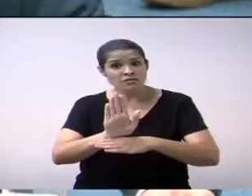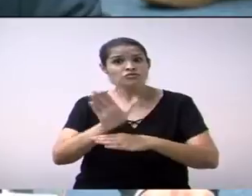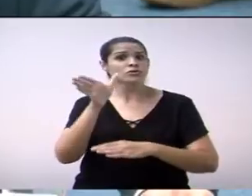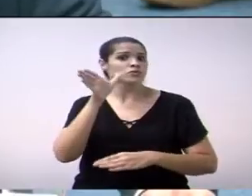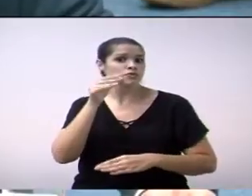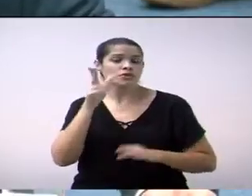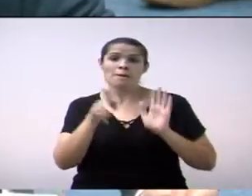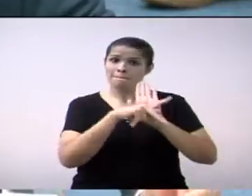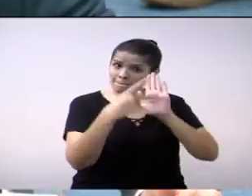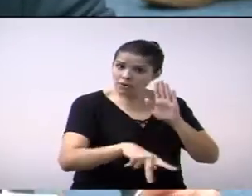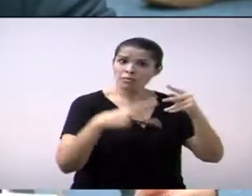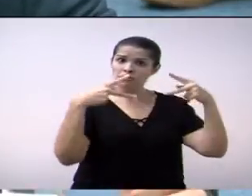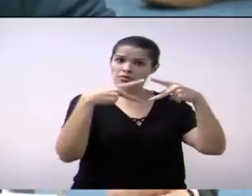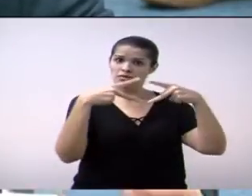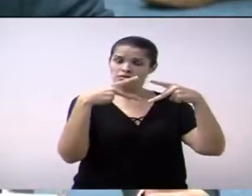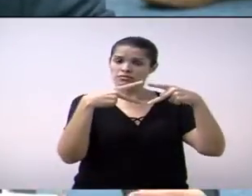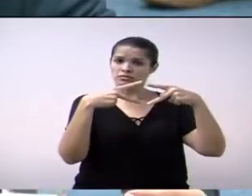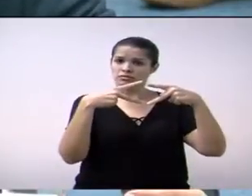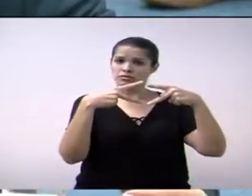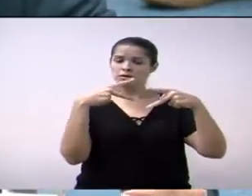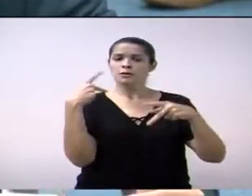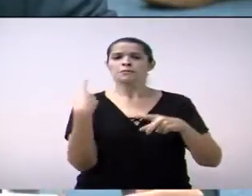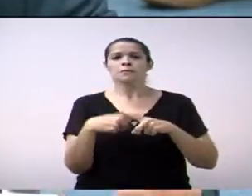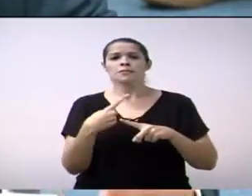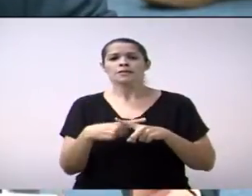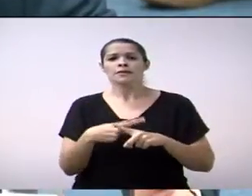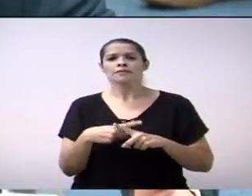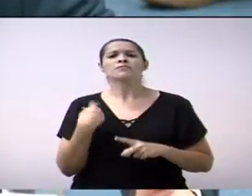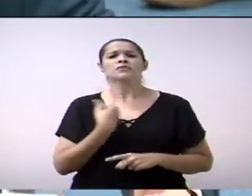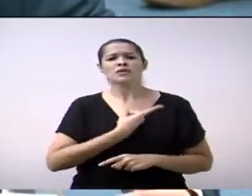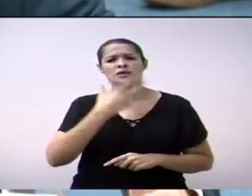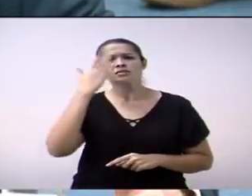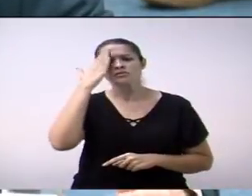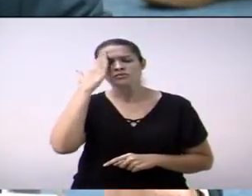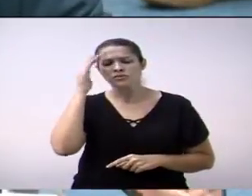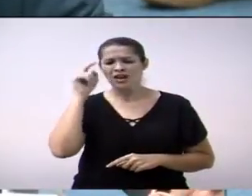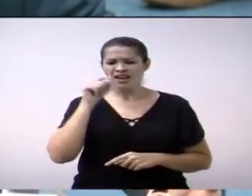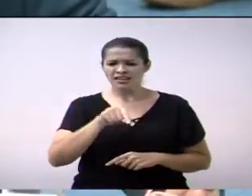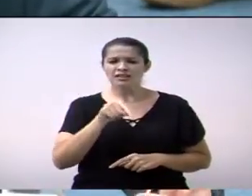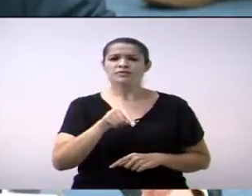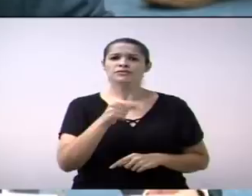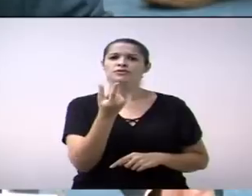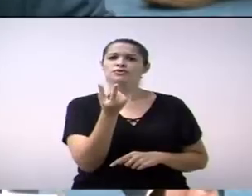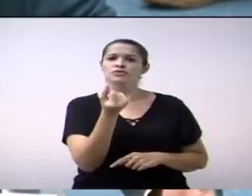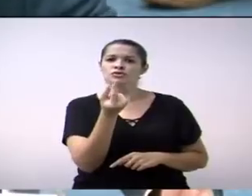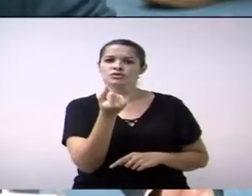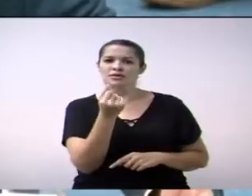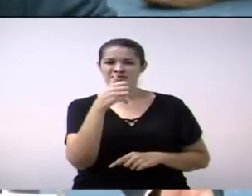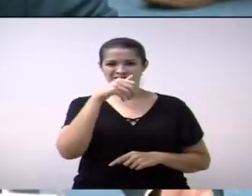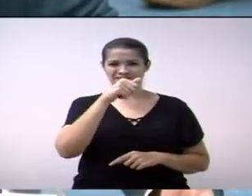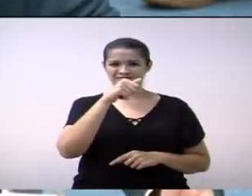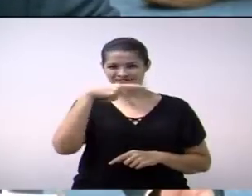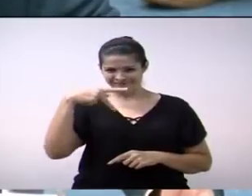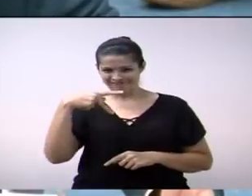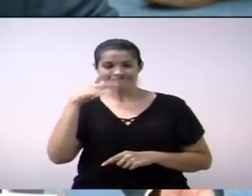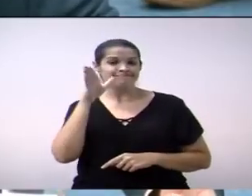município? O fundo de previdência, o Poliprev, pode ter a mesma eficiência que o FGTS, um outro fundo, né? Pois